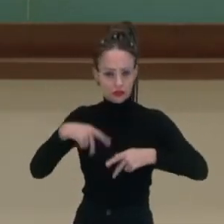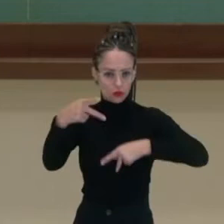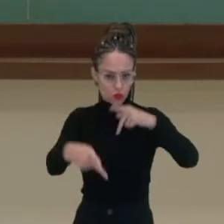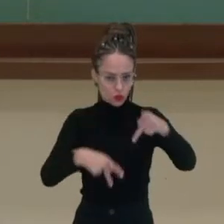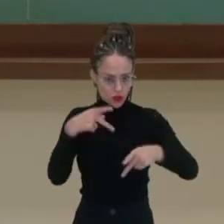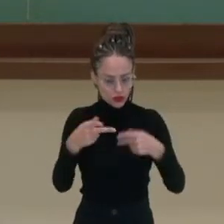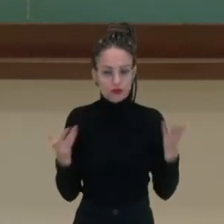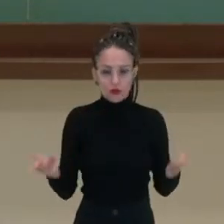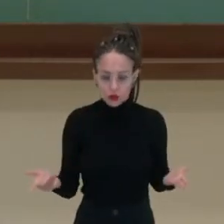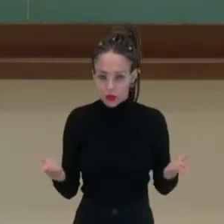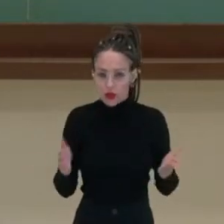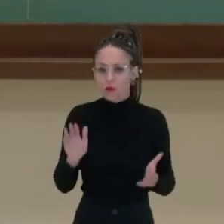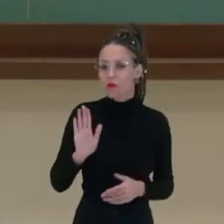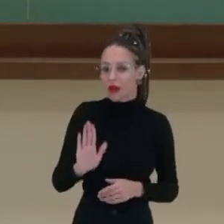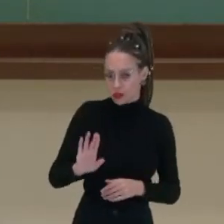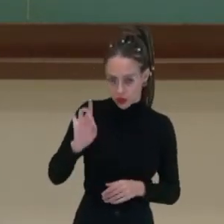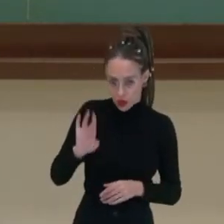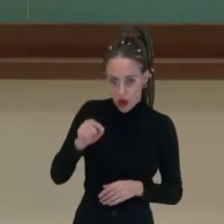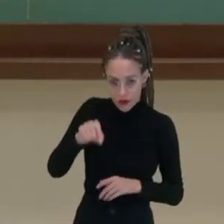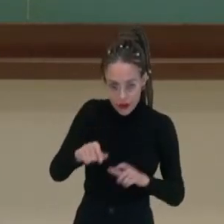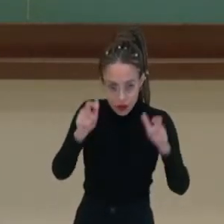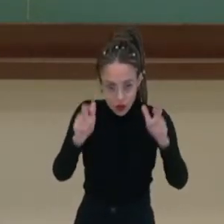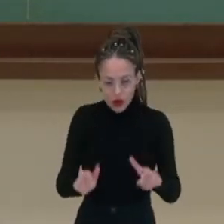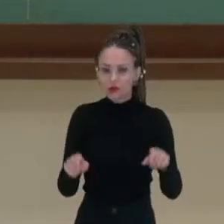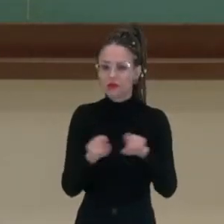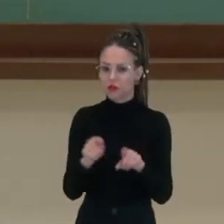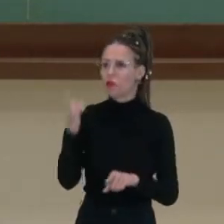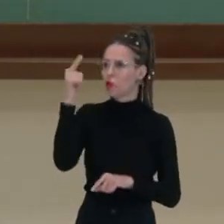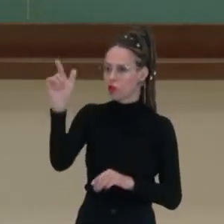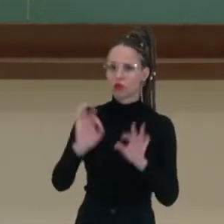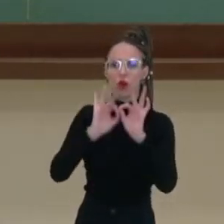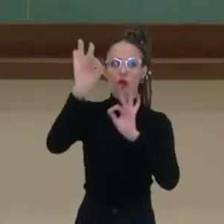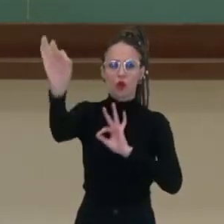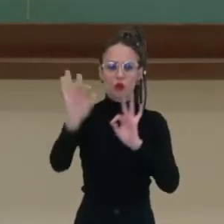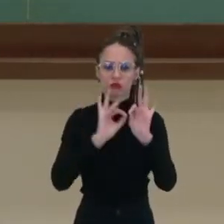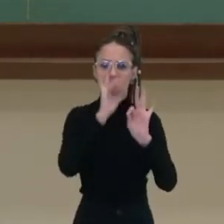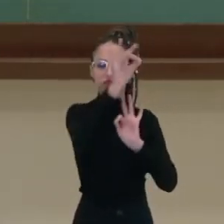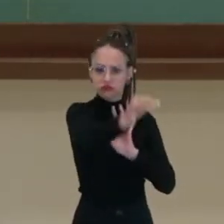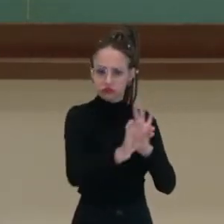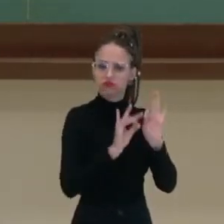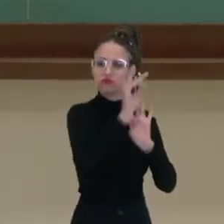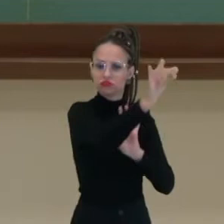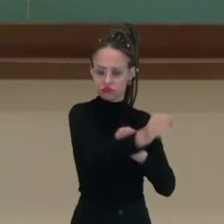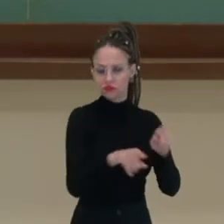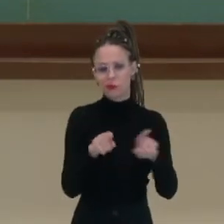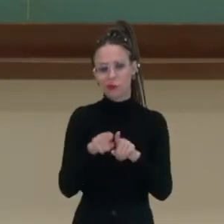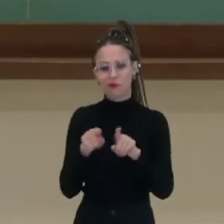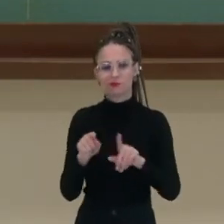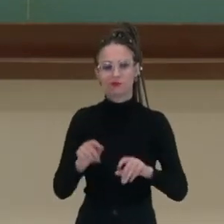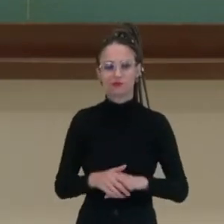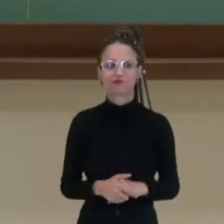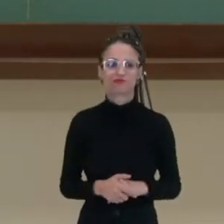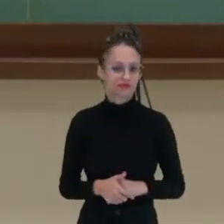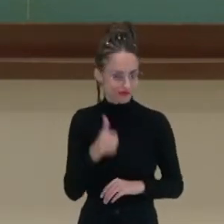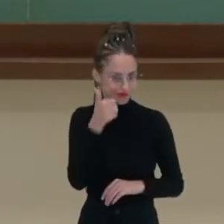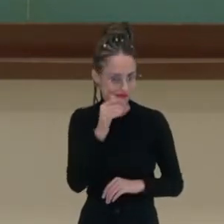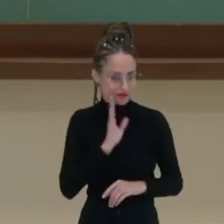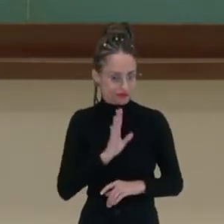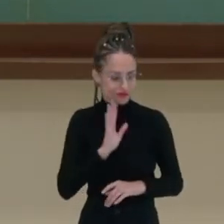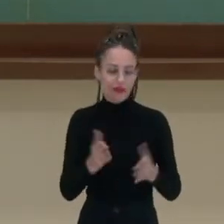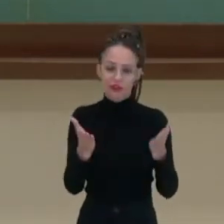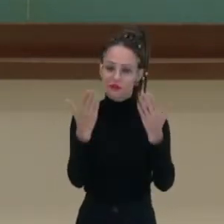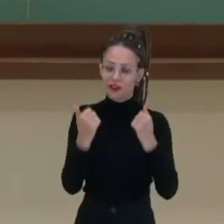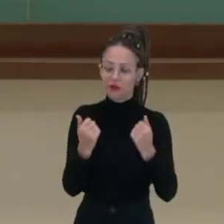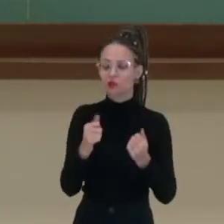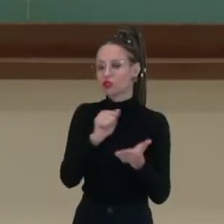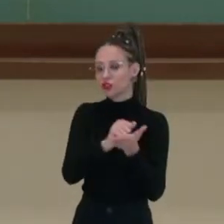população, mas não apenas local, também de outros mais afastados. Tá? Muito legal. E aí vamos